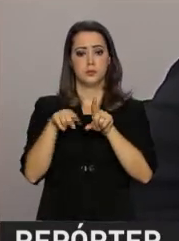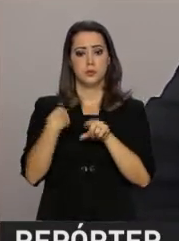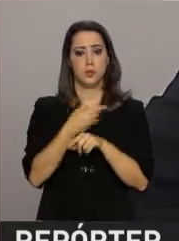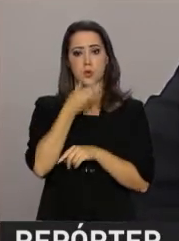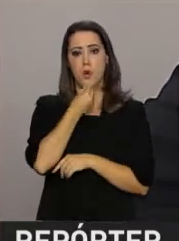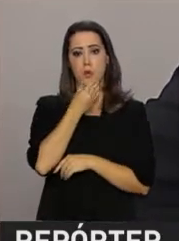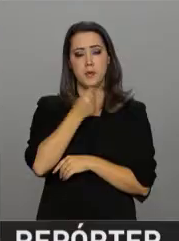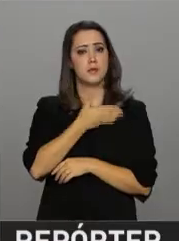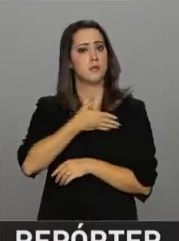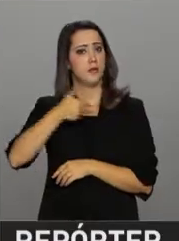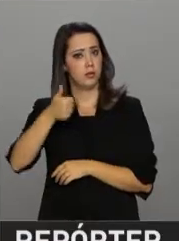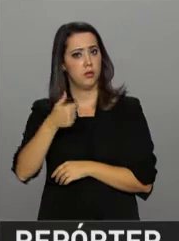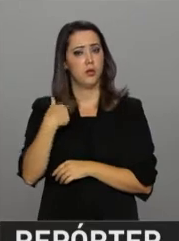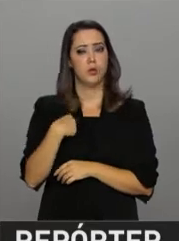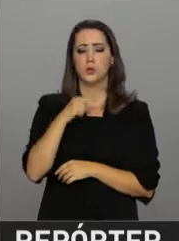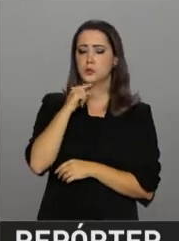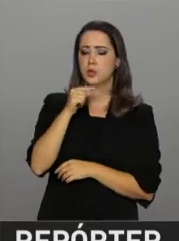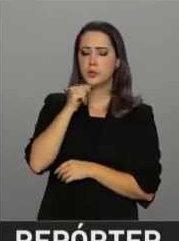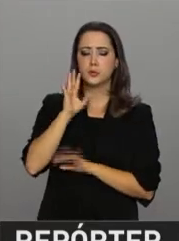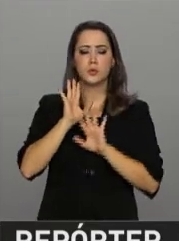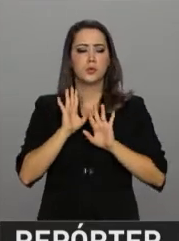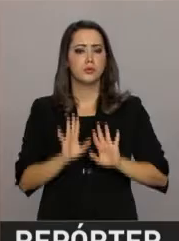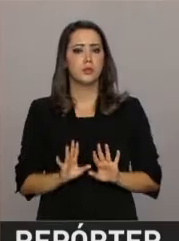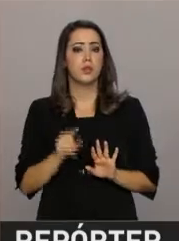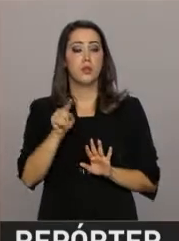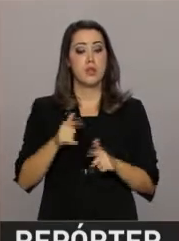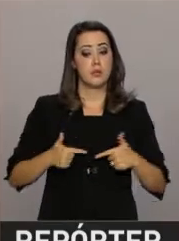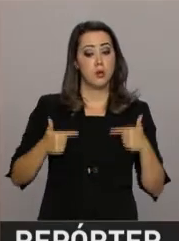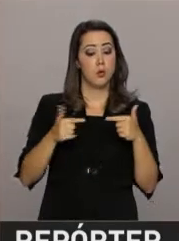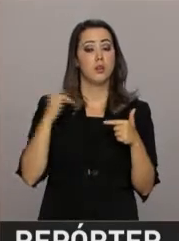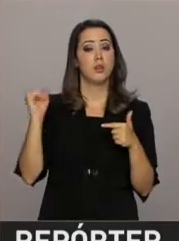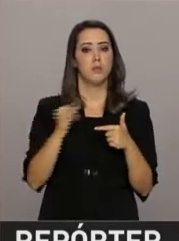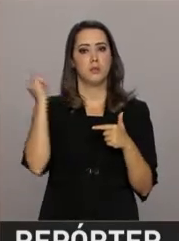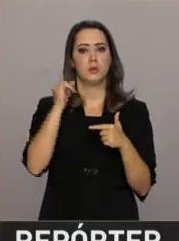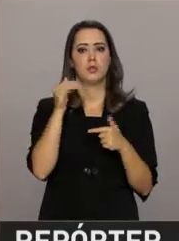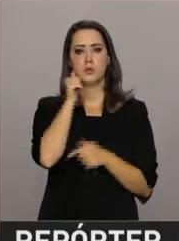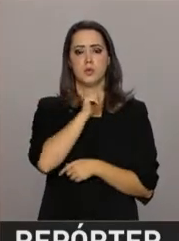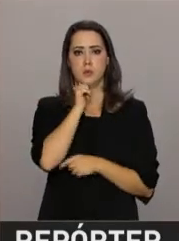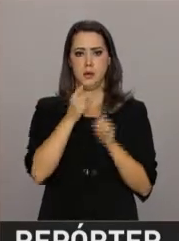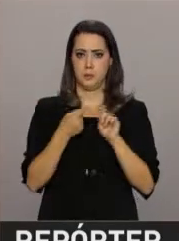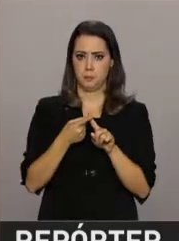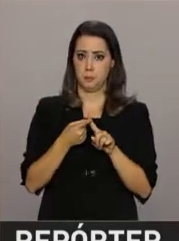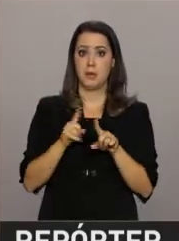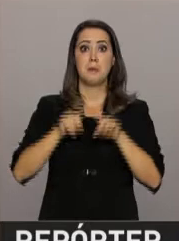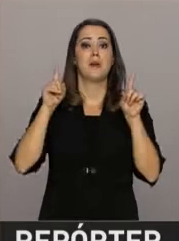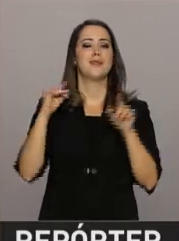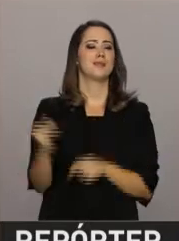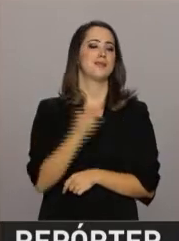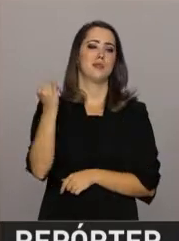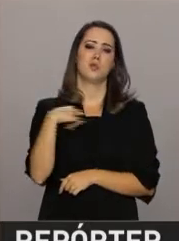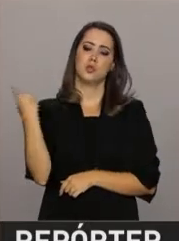homens melhores sem sombra de dúvida essa luta tão importante para as mulheres em primeiro lugar mas é muito importante